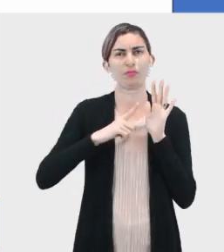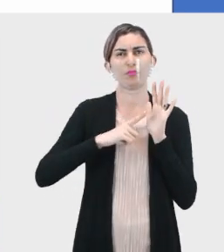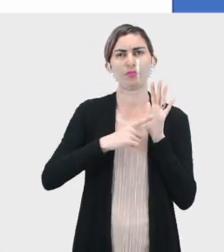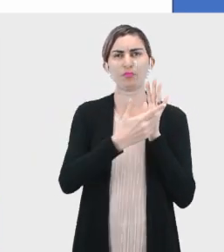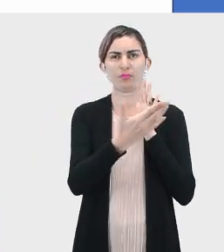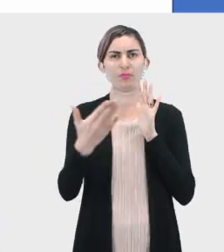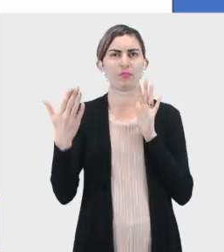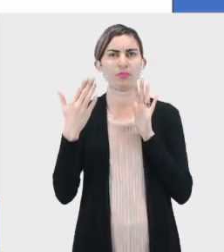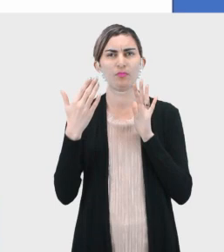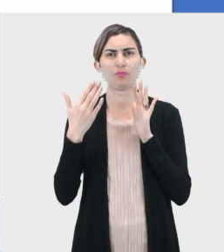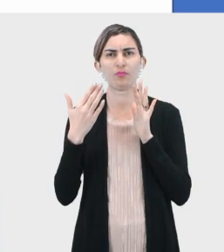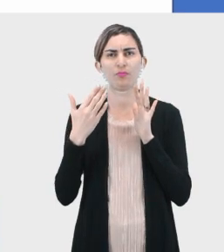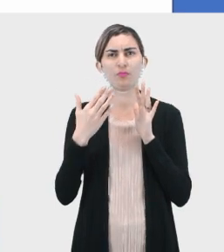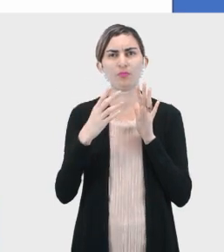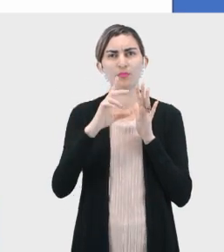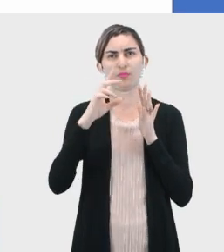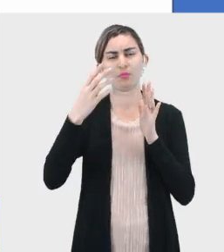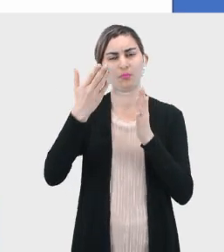Nós temos aí